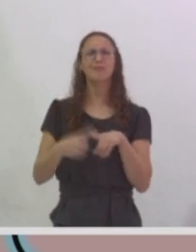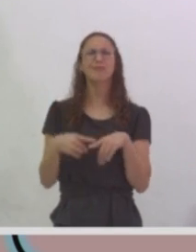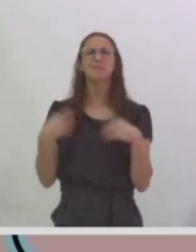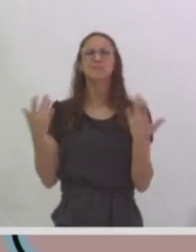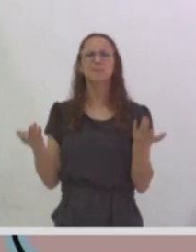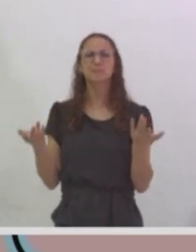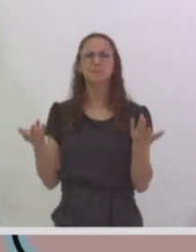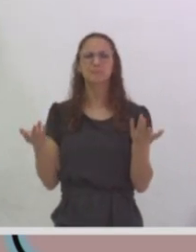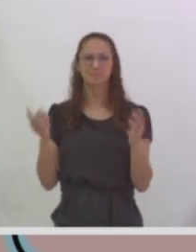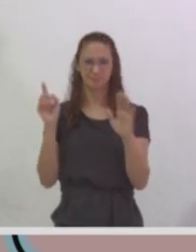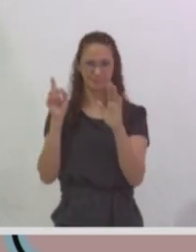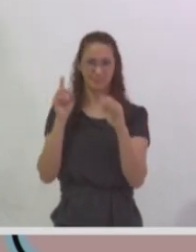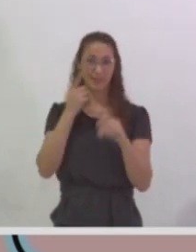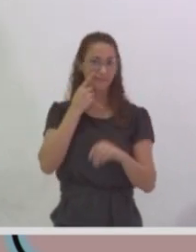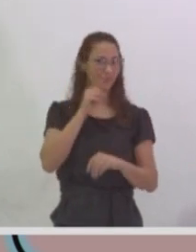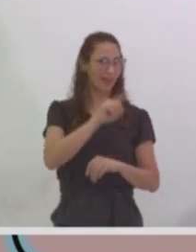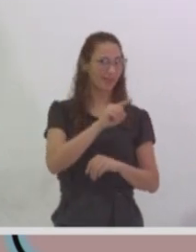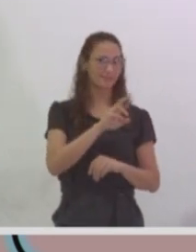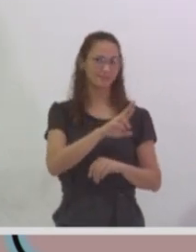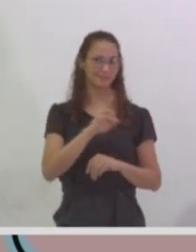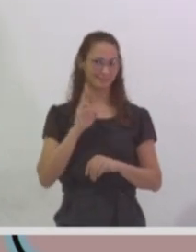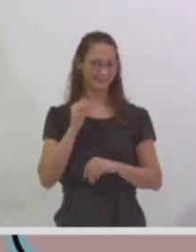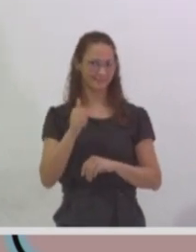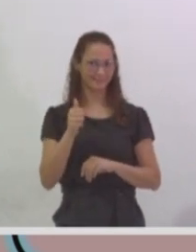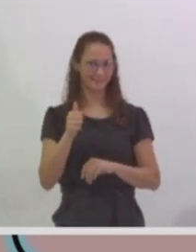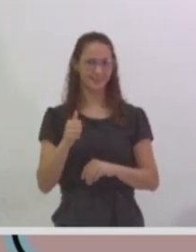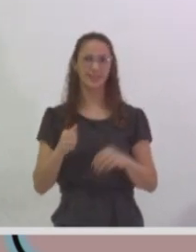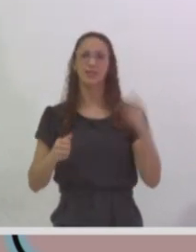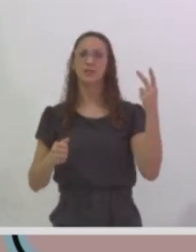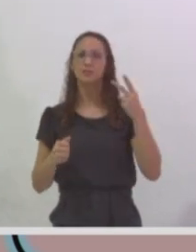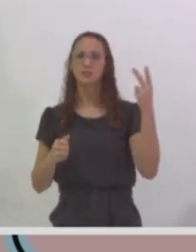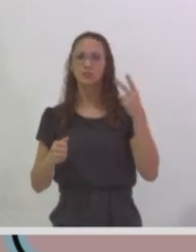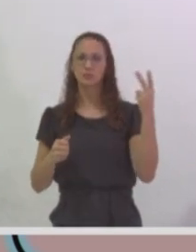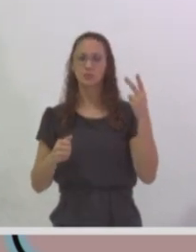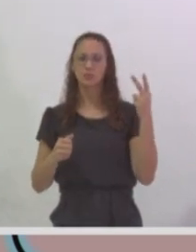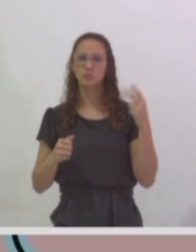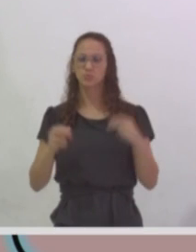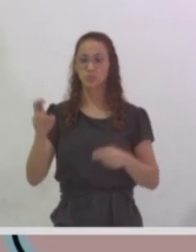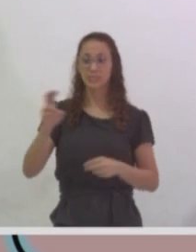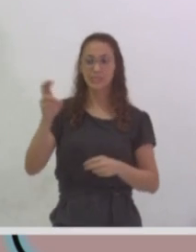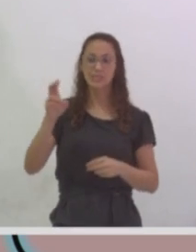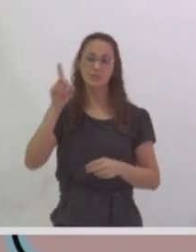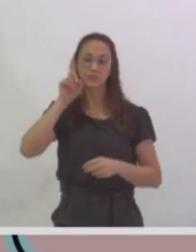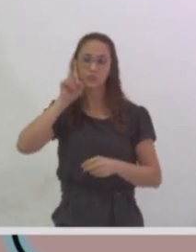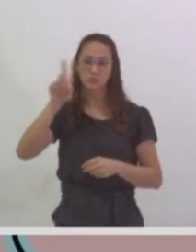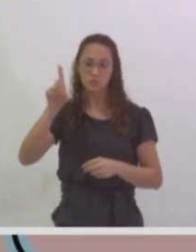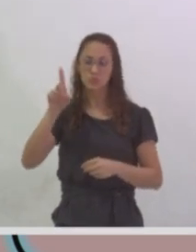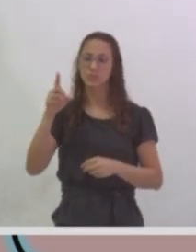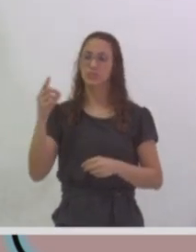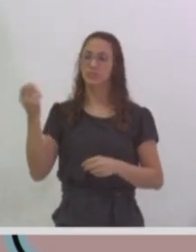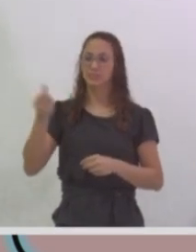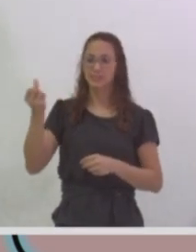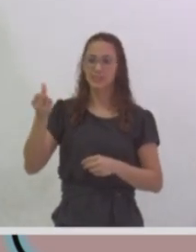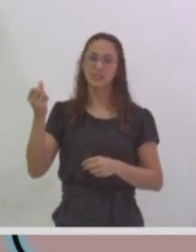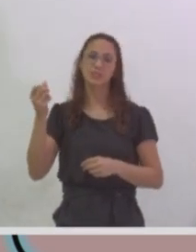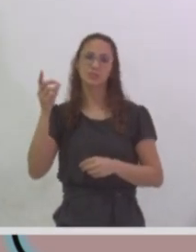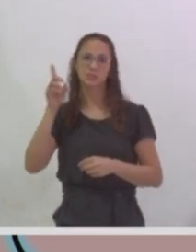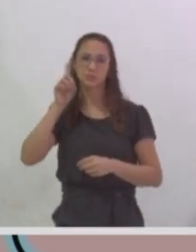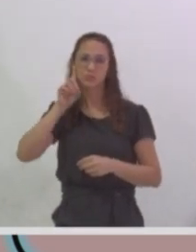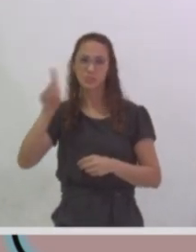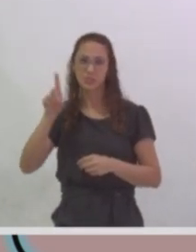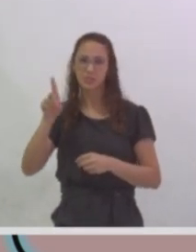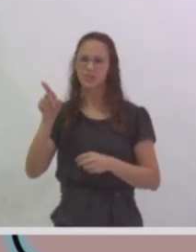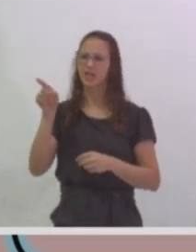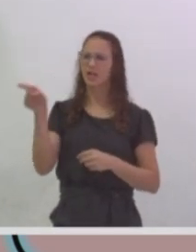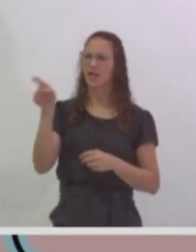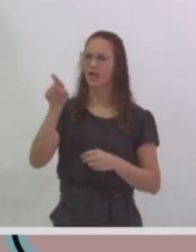2. Qual o total de palavras que Heitor juntou no quinto e sexto dia? Foi quase igual ao que nós